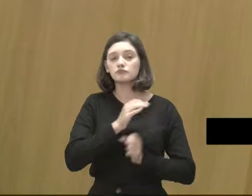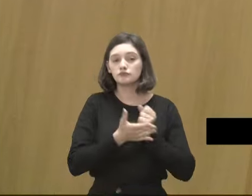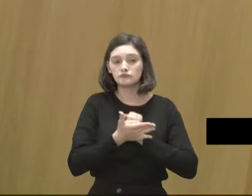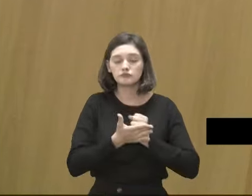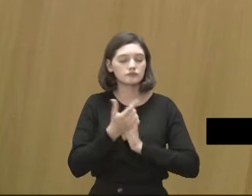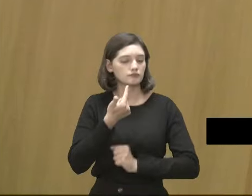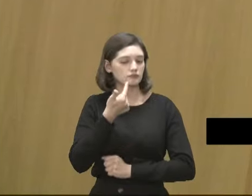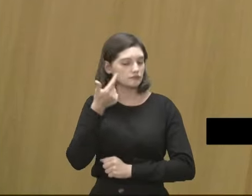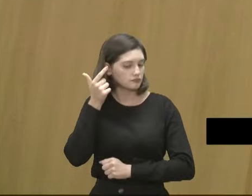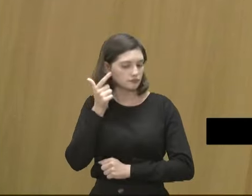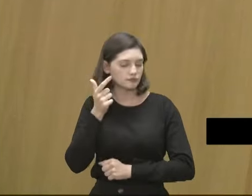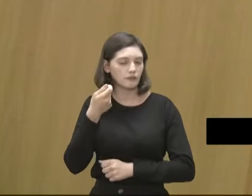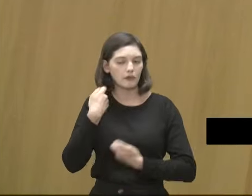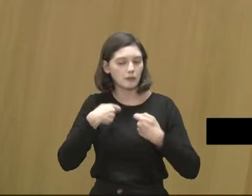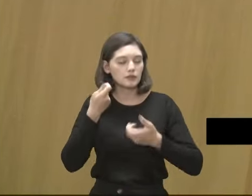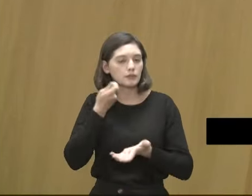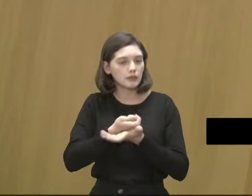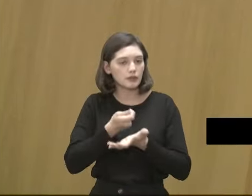quem recebe até